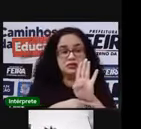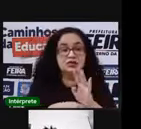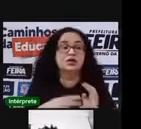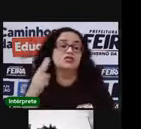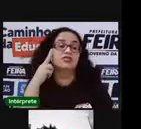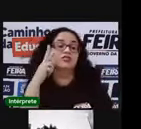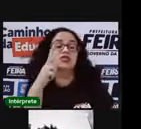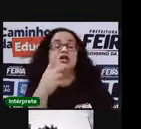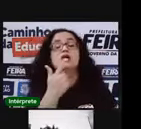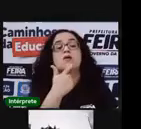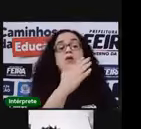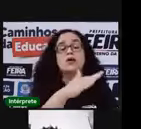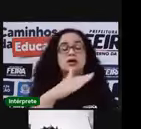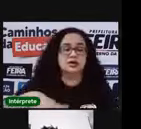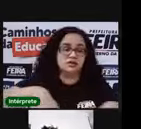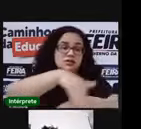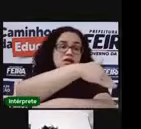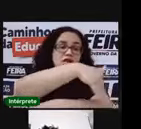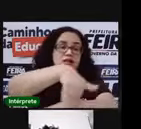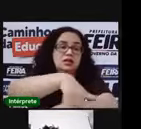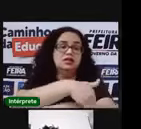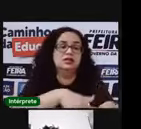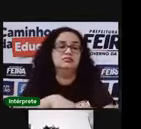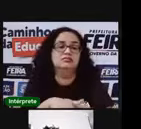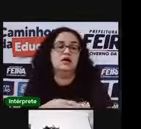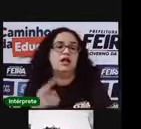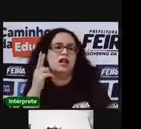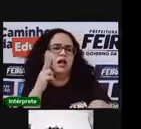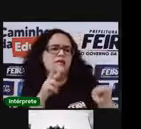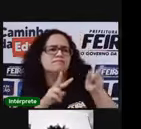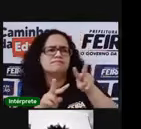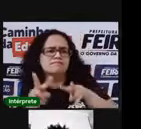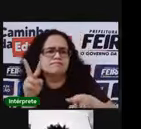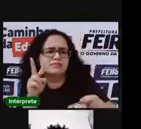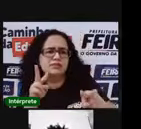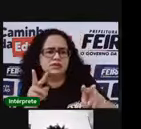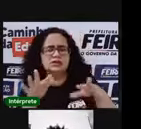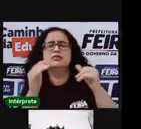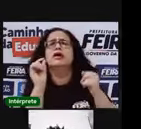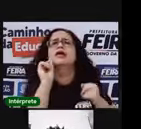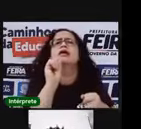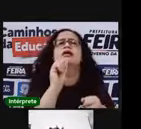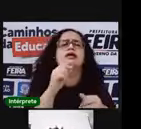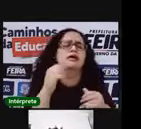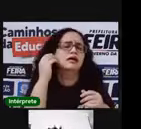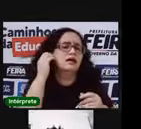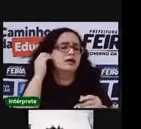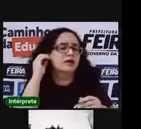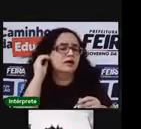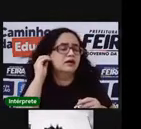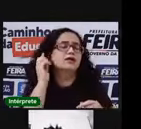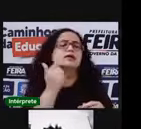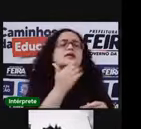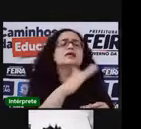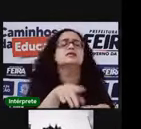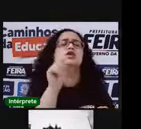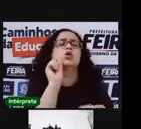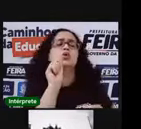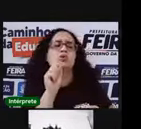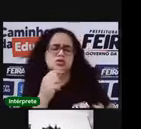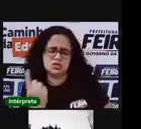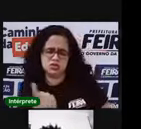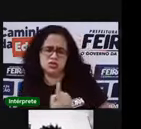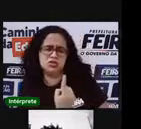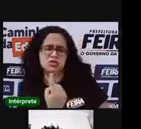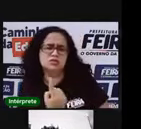uma criança na rua e a gente se alerta, não é? Aquela criança está com quem? Não é? Aquele jovem está transitando aqui sozinho na